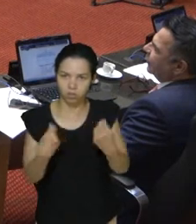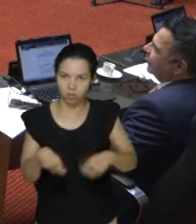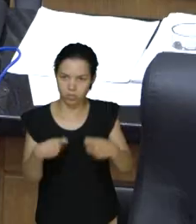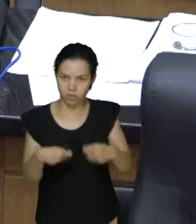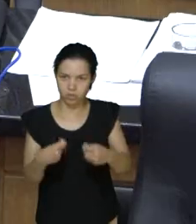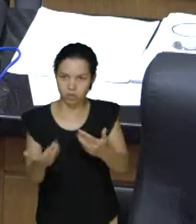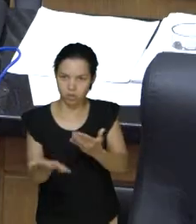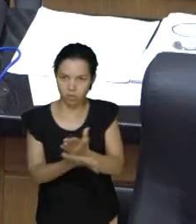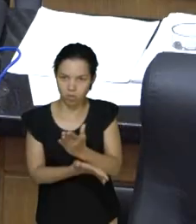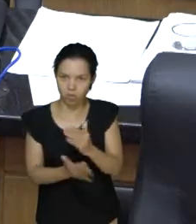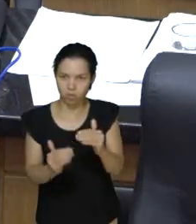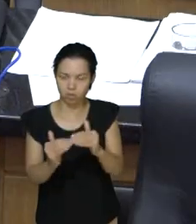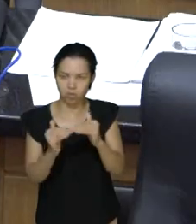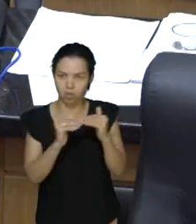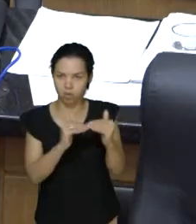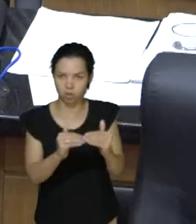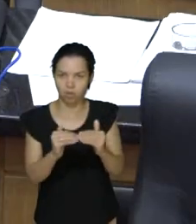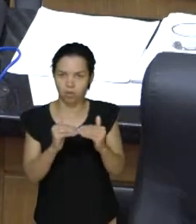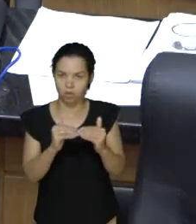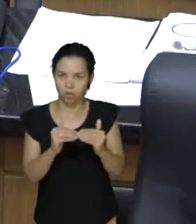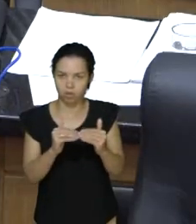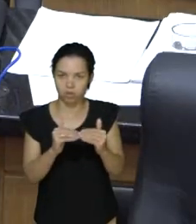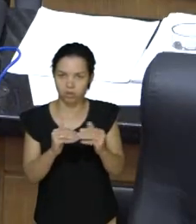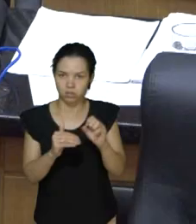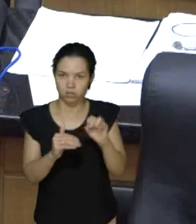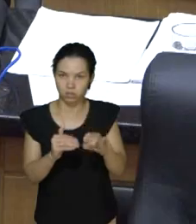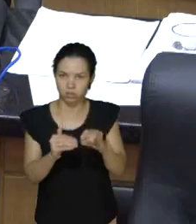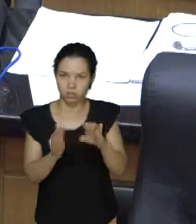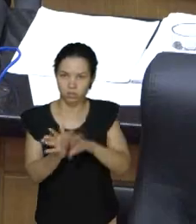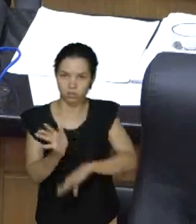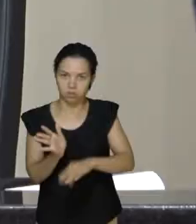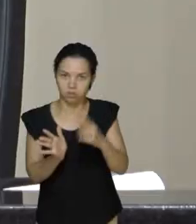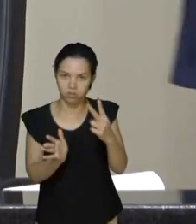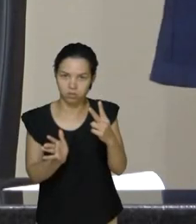unanimidade. Parabéns e derrubada do veto, sim, é o 2.